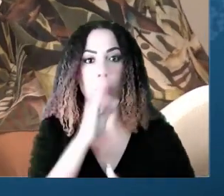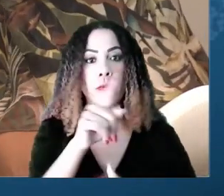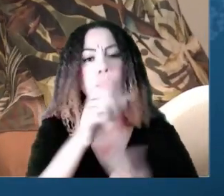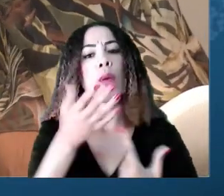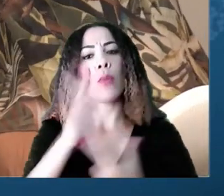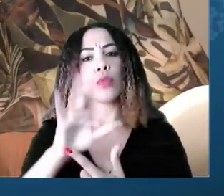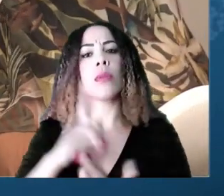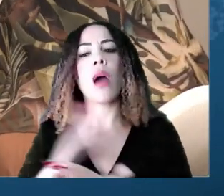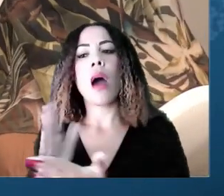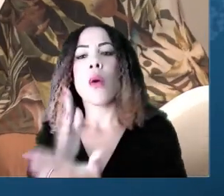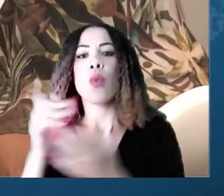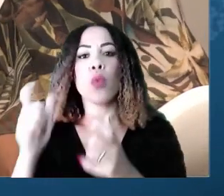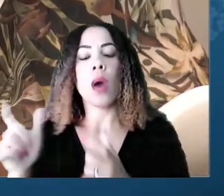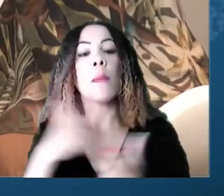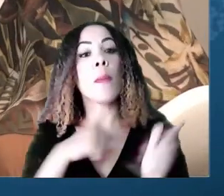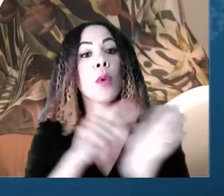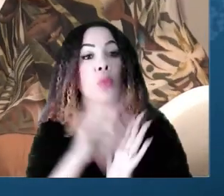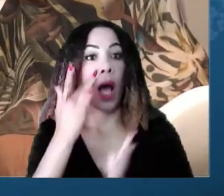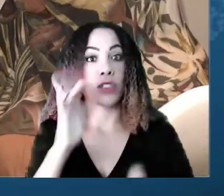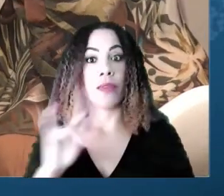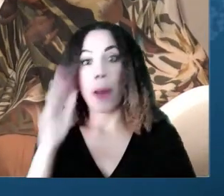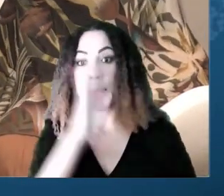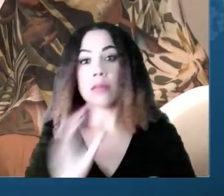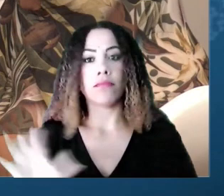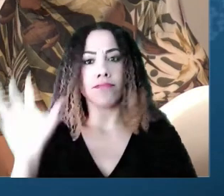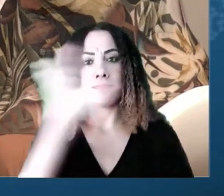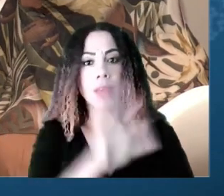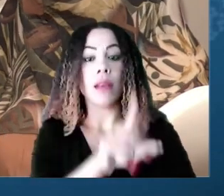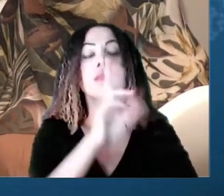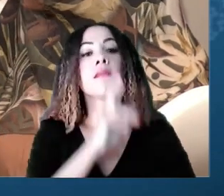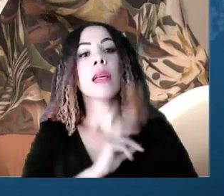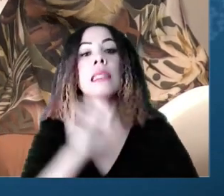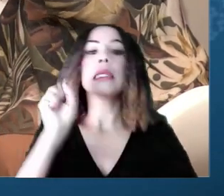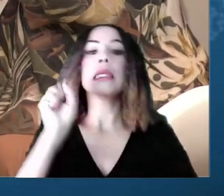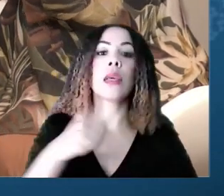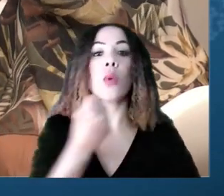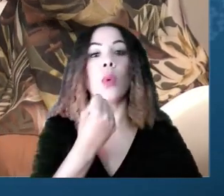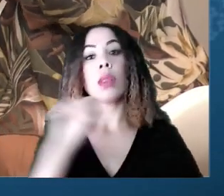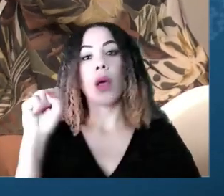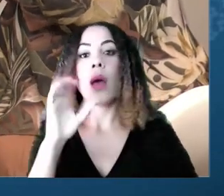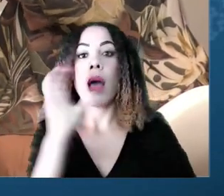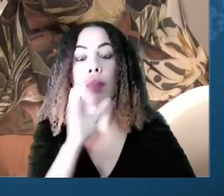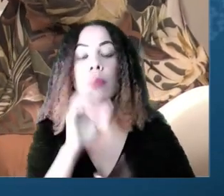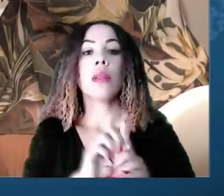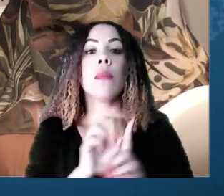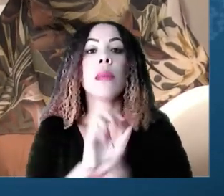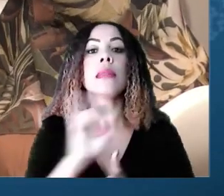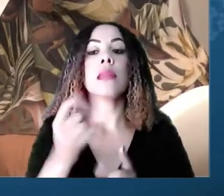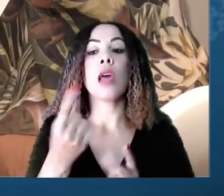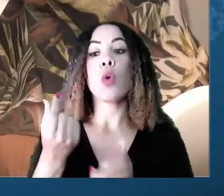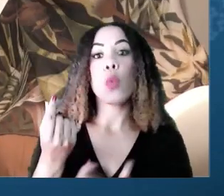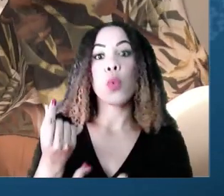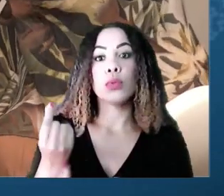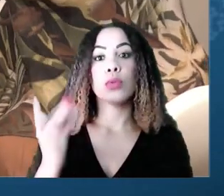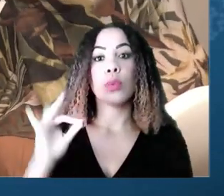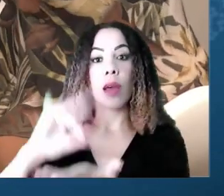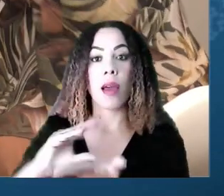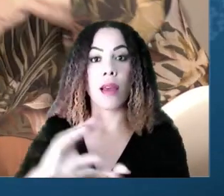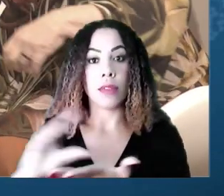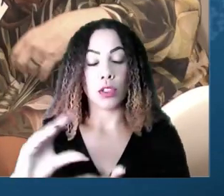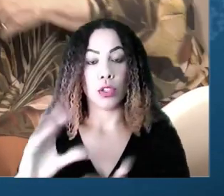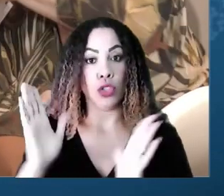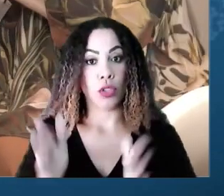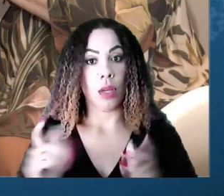queria que você respondesse isso, sim ou não, rapidinho, e se isso, do ponto de vista de custo-efetividade, já permite que